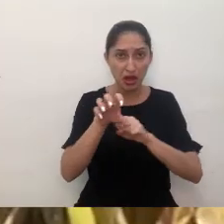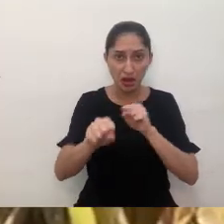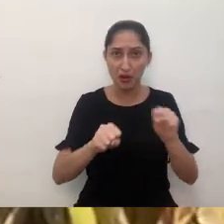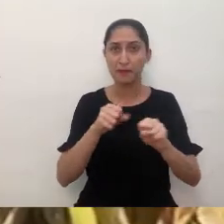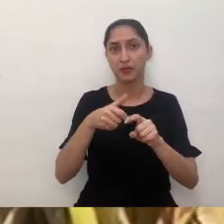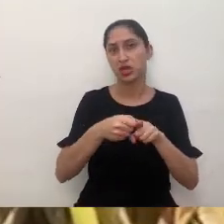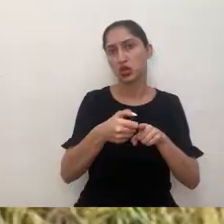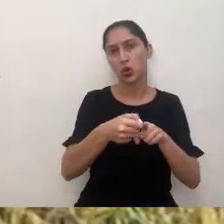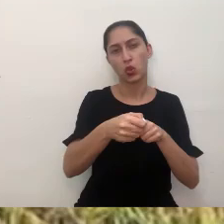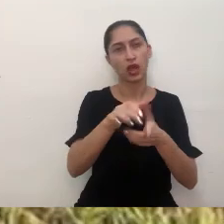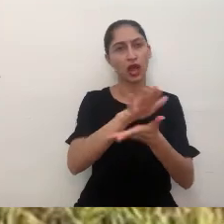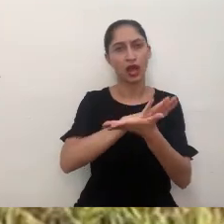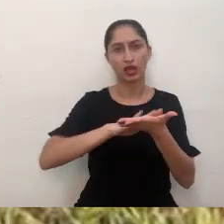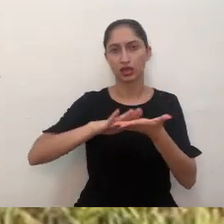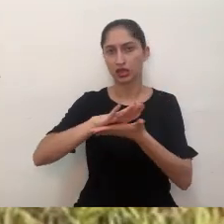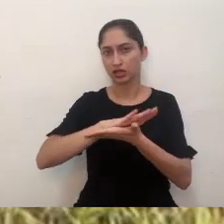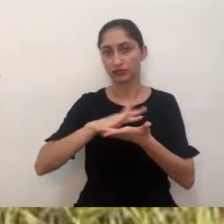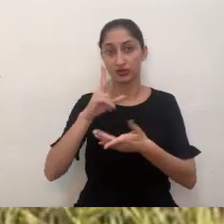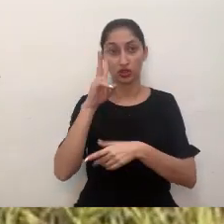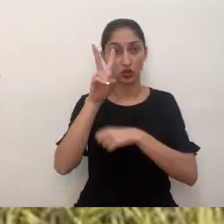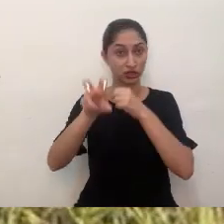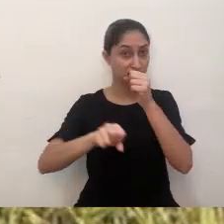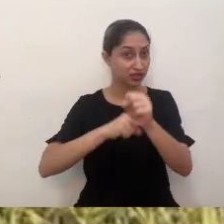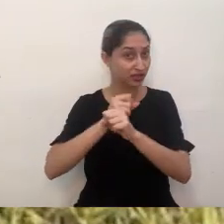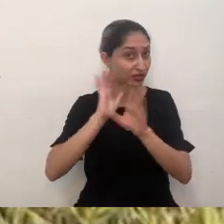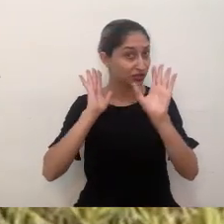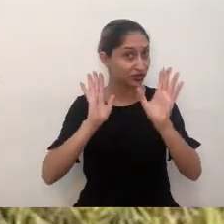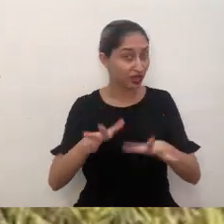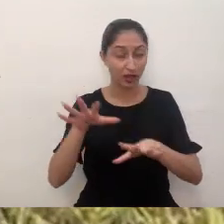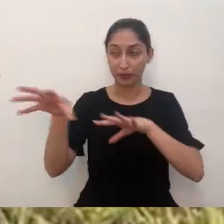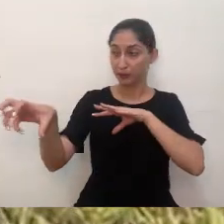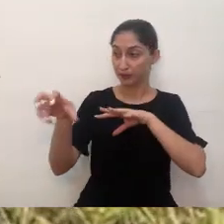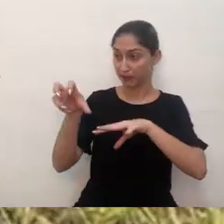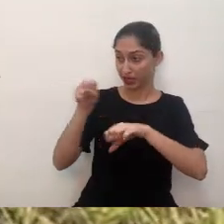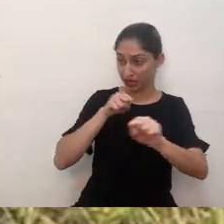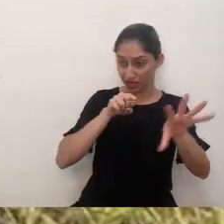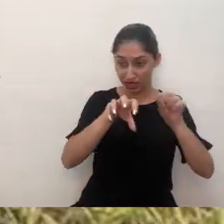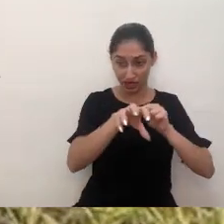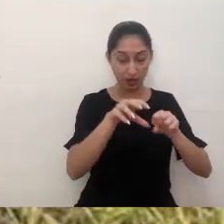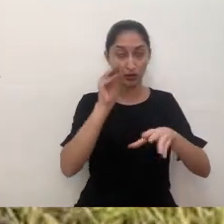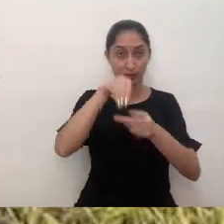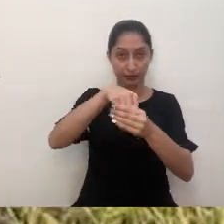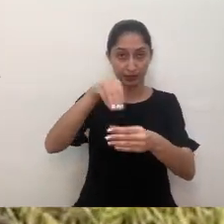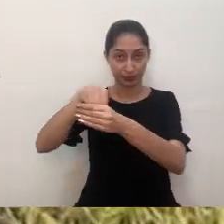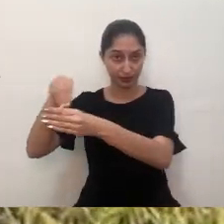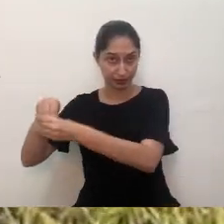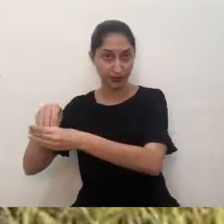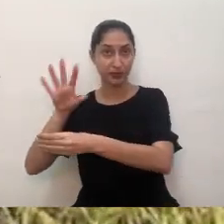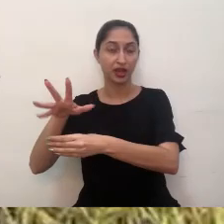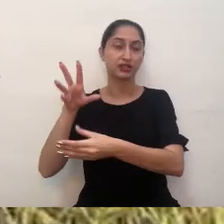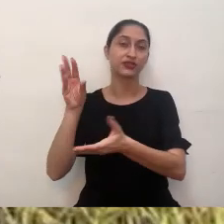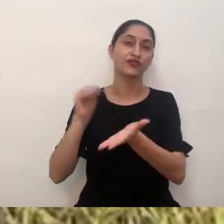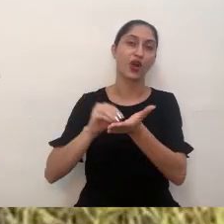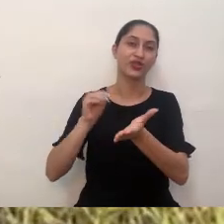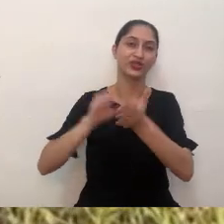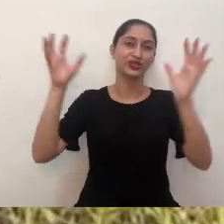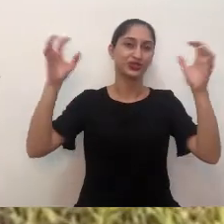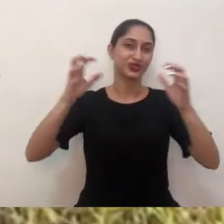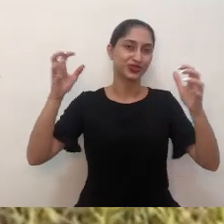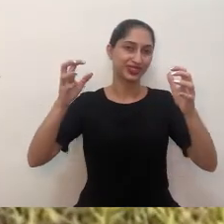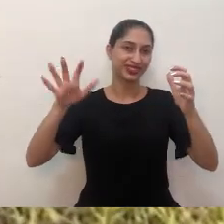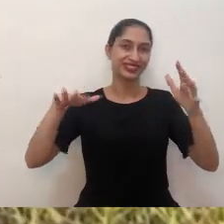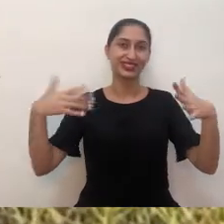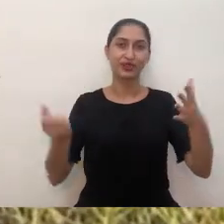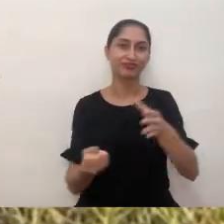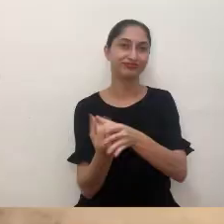seca muito bruta. Há 2 anos a gente tá plantando, mas não está colhendo quase nada, que a chuva falta na época, aí acaba que as